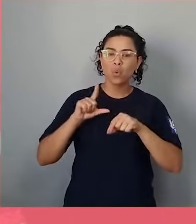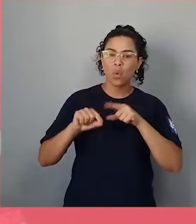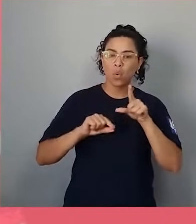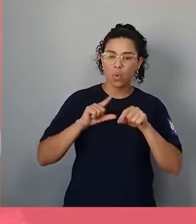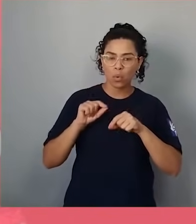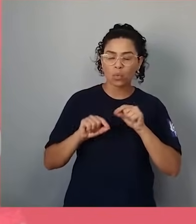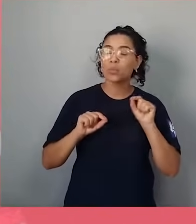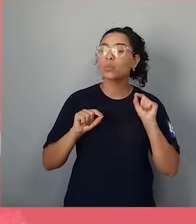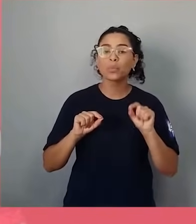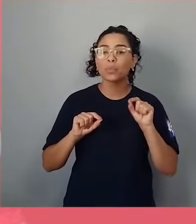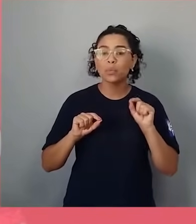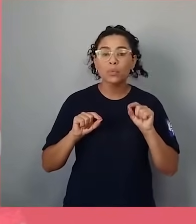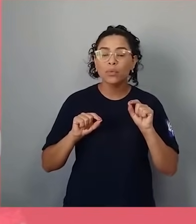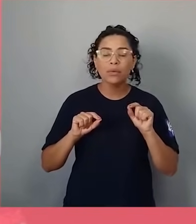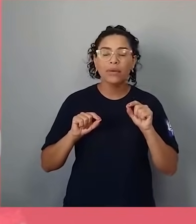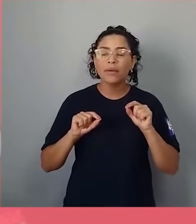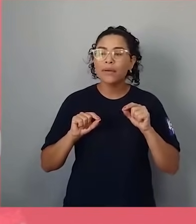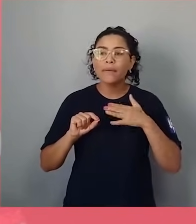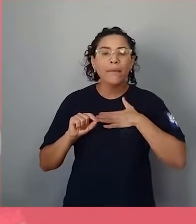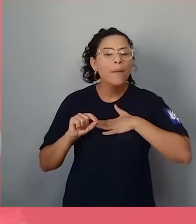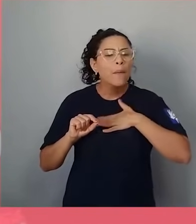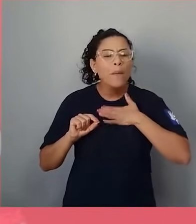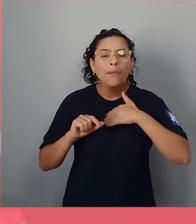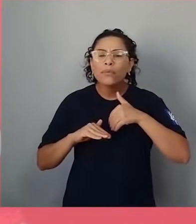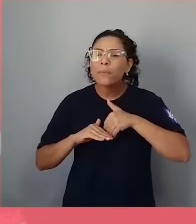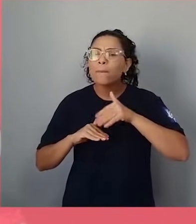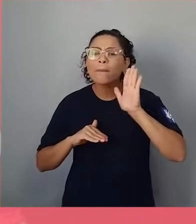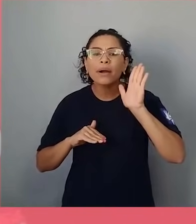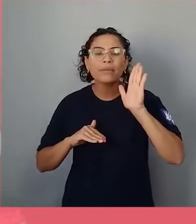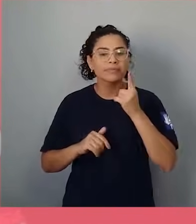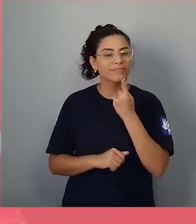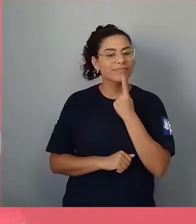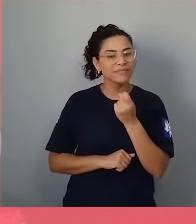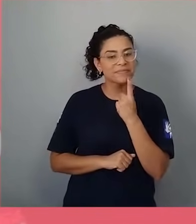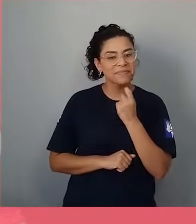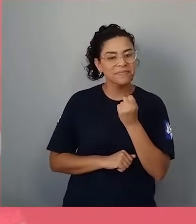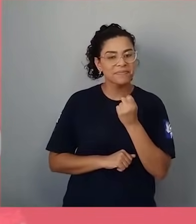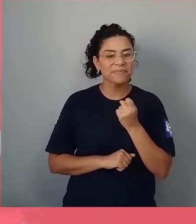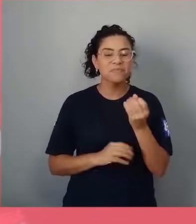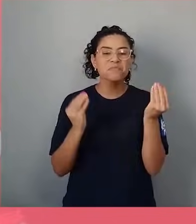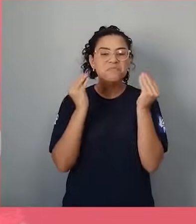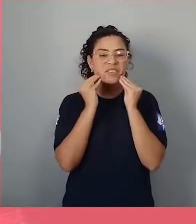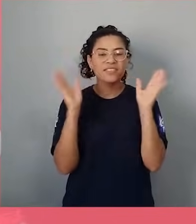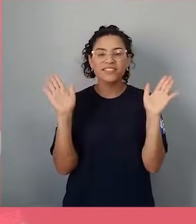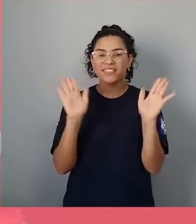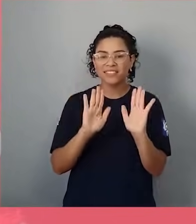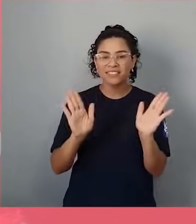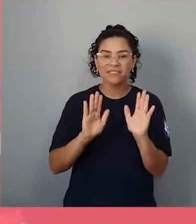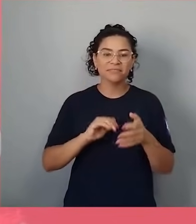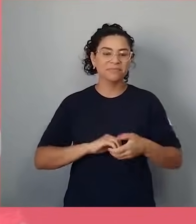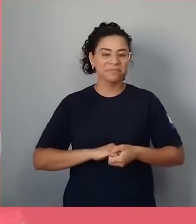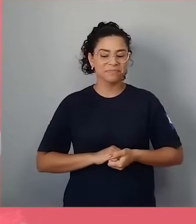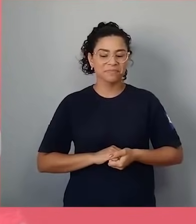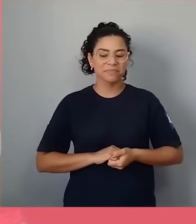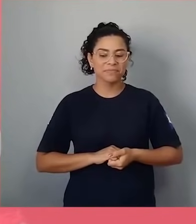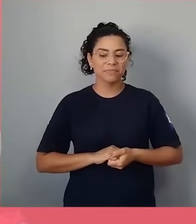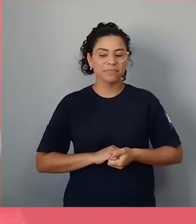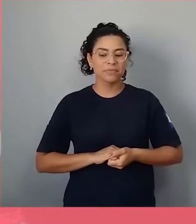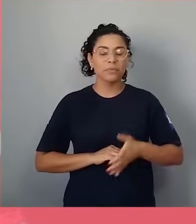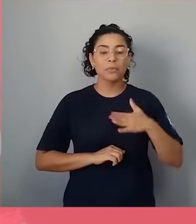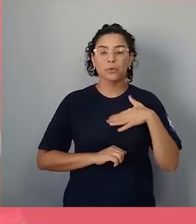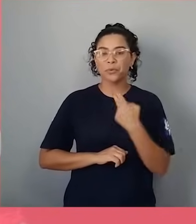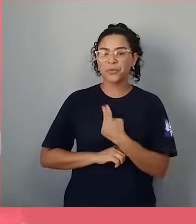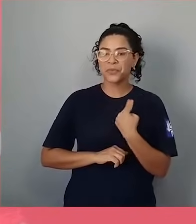de Andrade. Minha cor preferida é vermelho. Beijo, tchau!